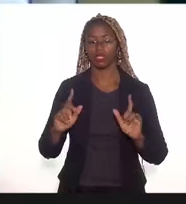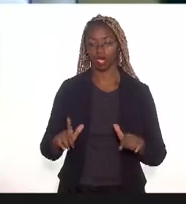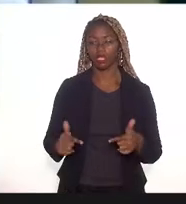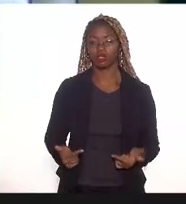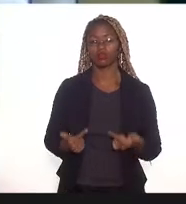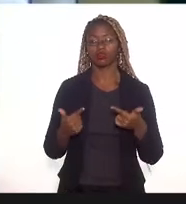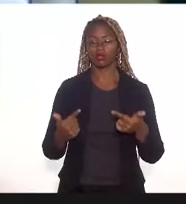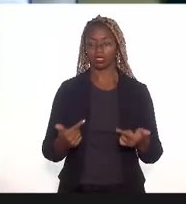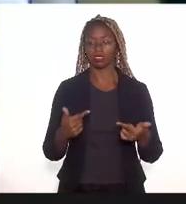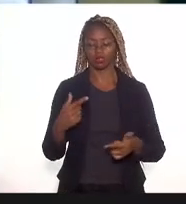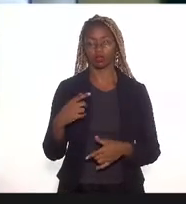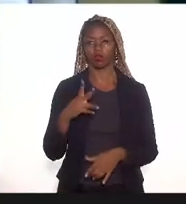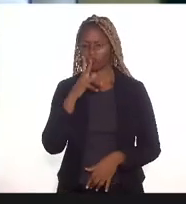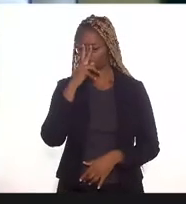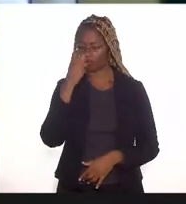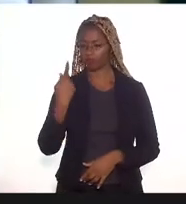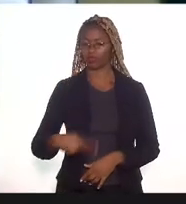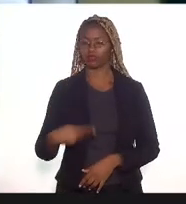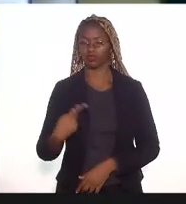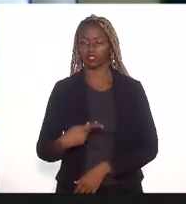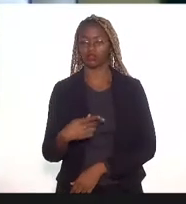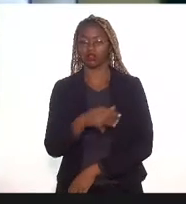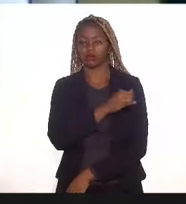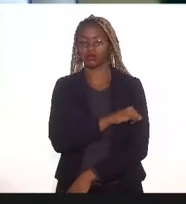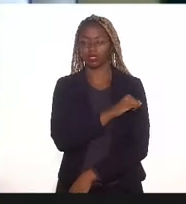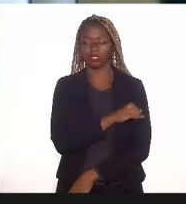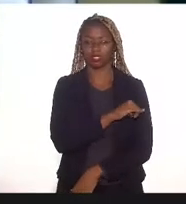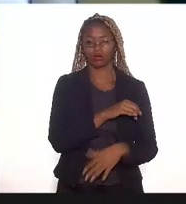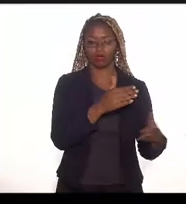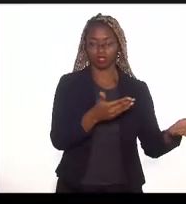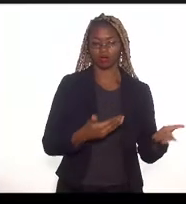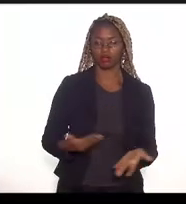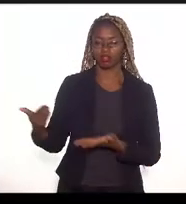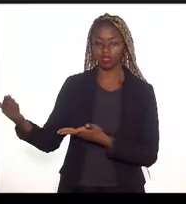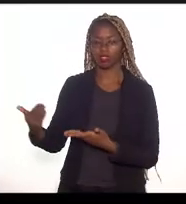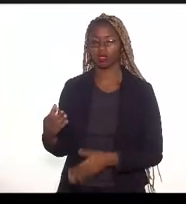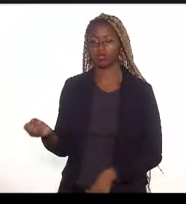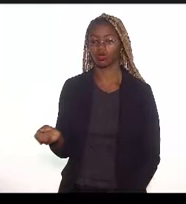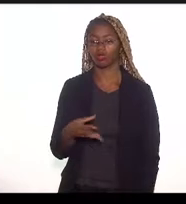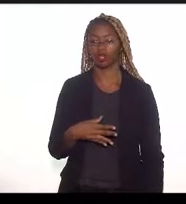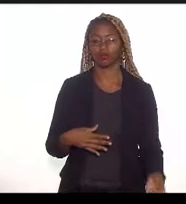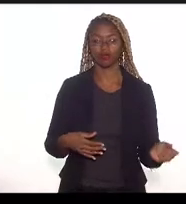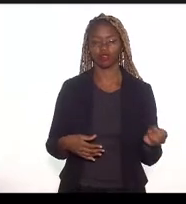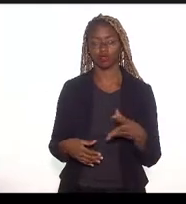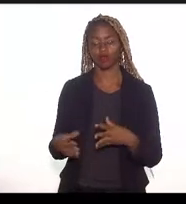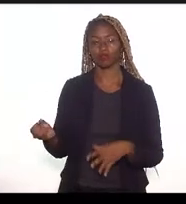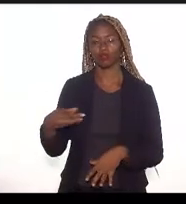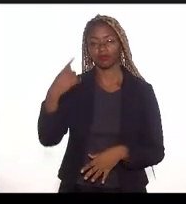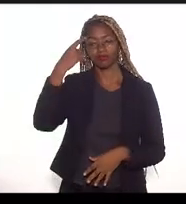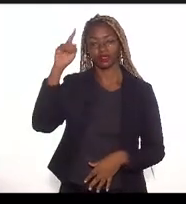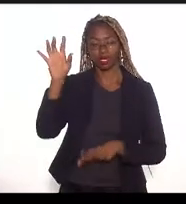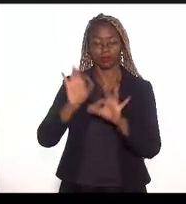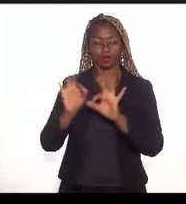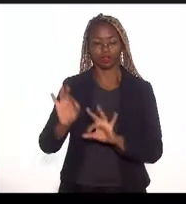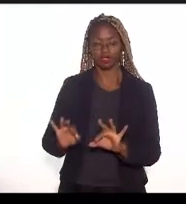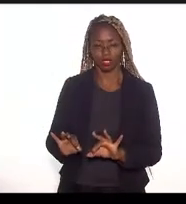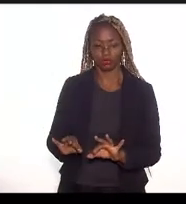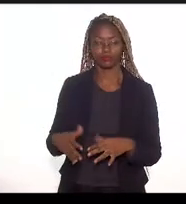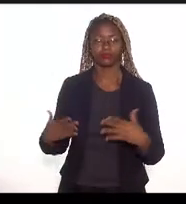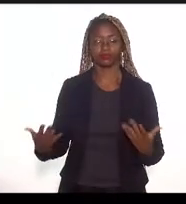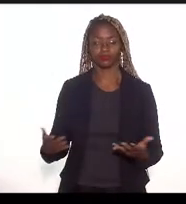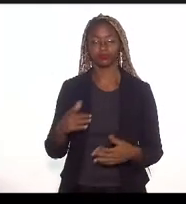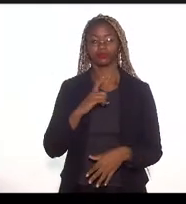Janeiro, pois ela atua exatamente na recepção de novos negócios, novas ideias e novos projetos. Recebemos toda a